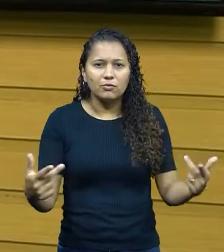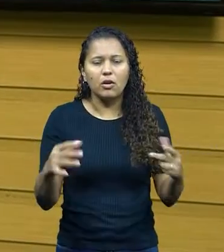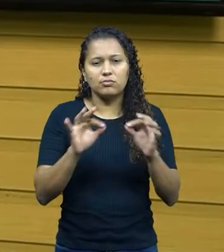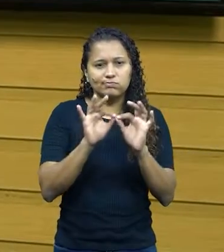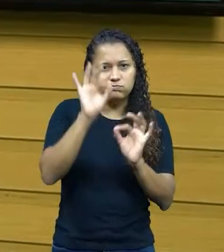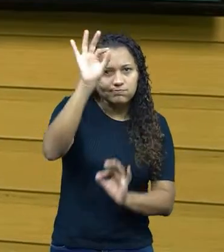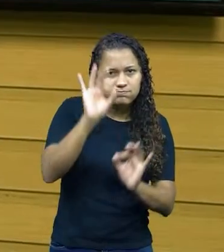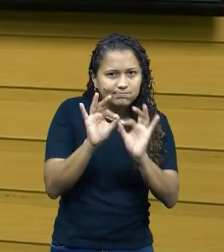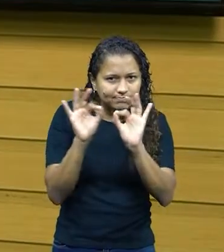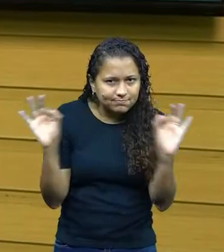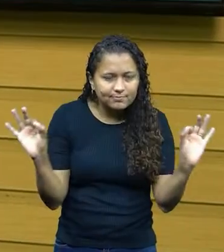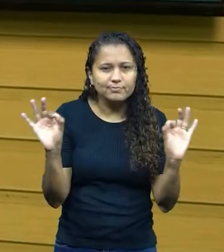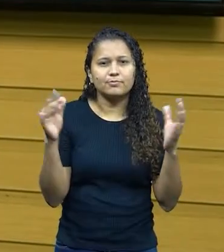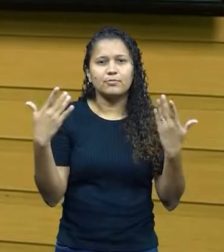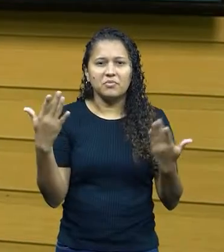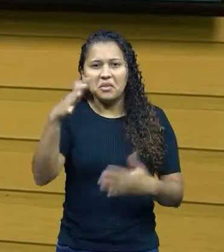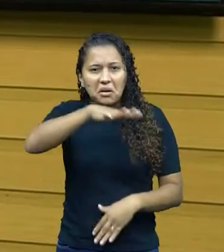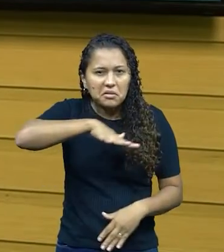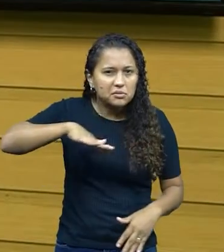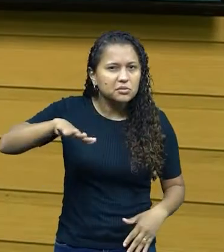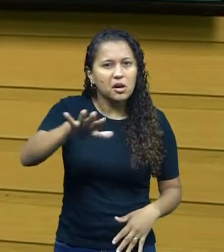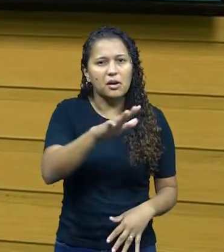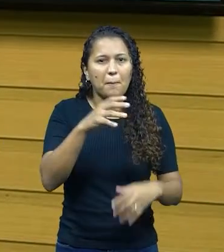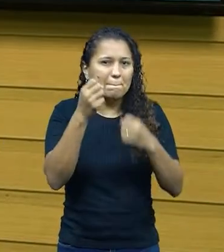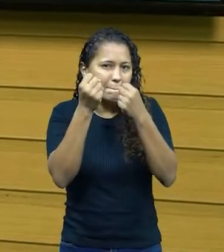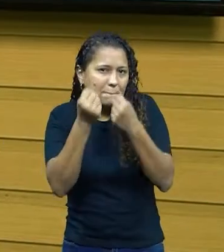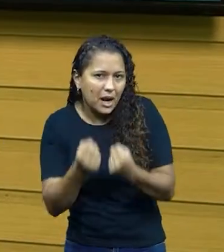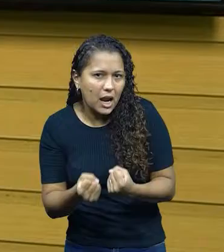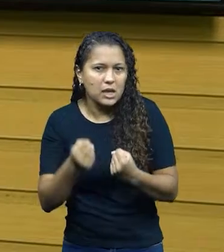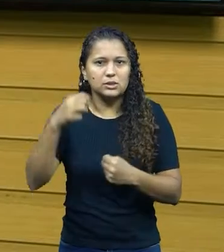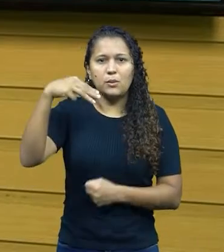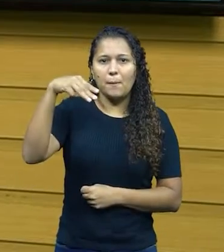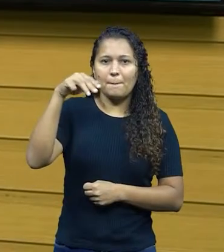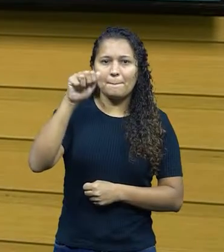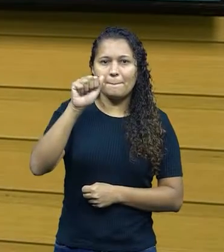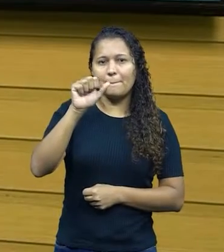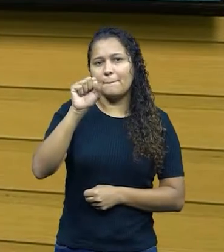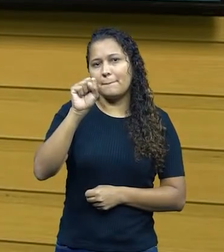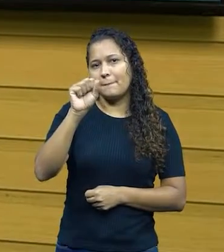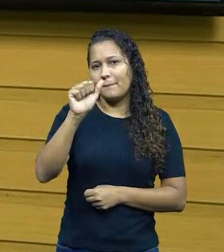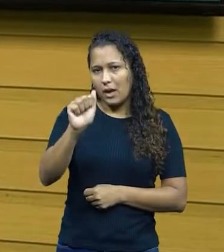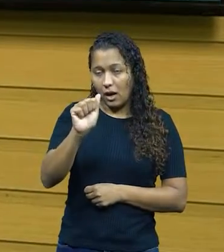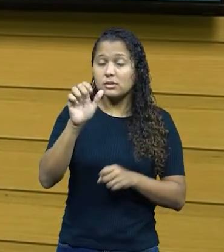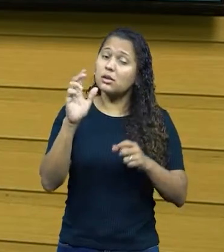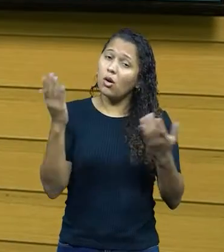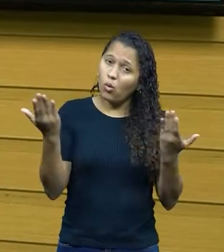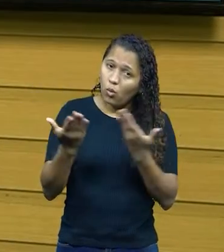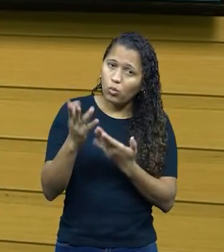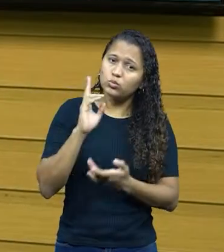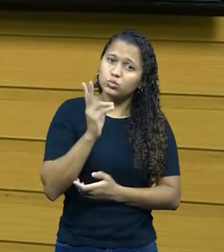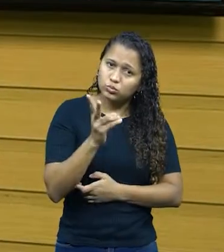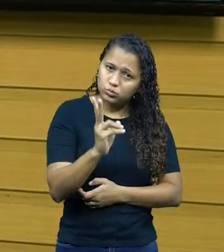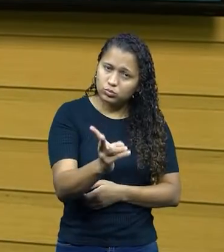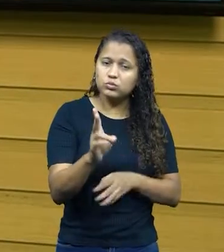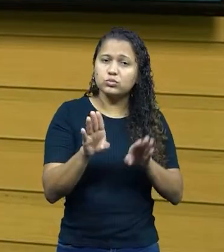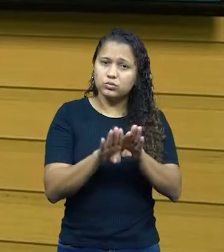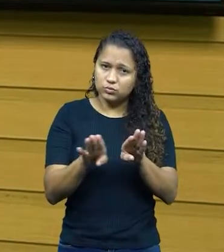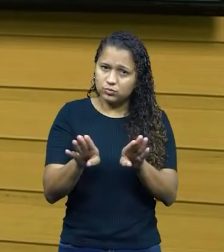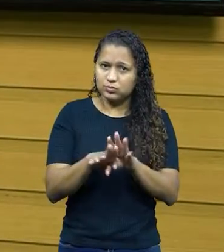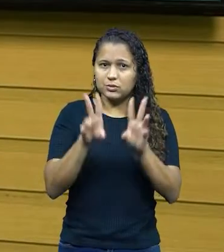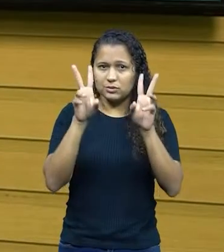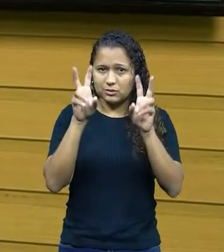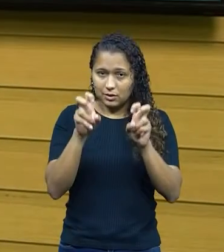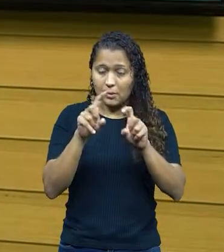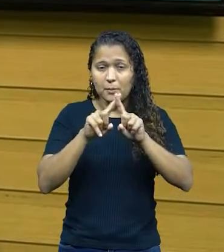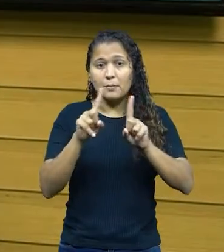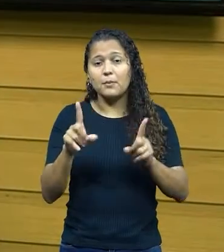medir as áreas e os pesos, as massas. E hoje nós vamos dar continuidade ainda nesse segmento, só que vamos